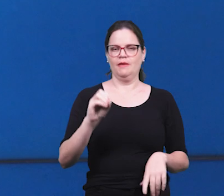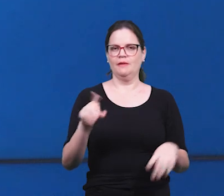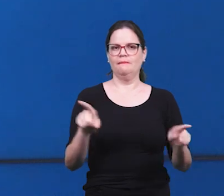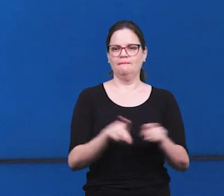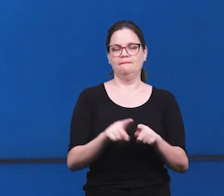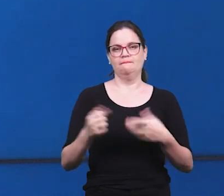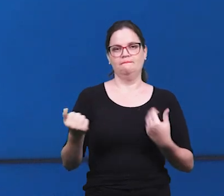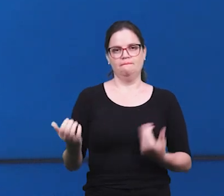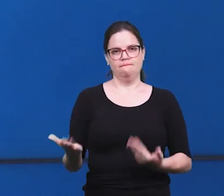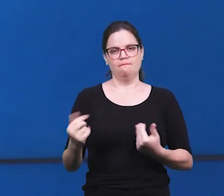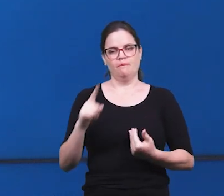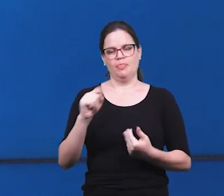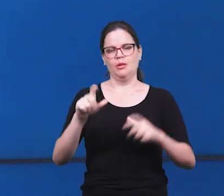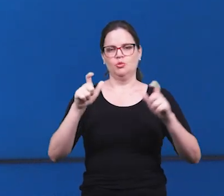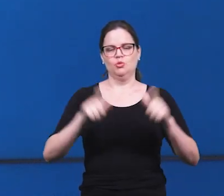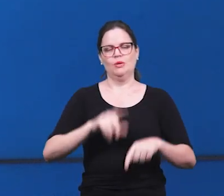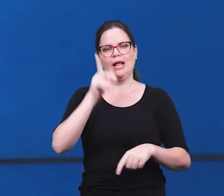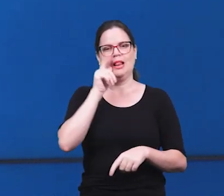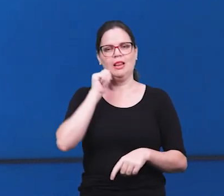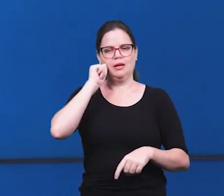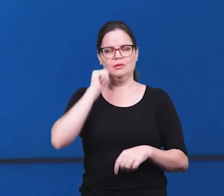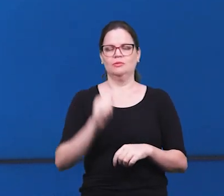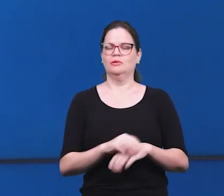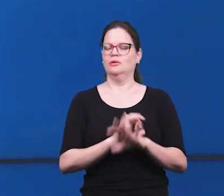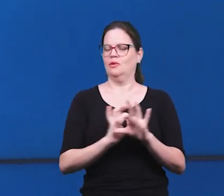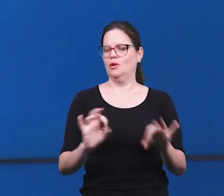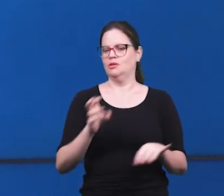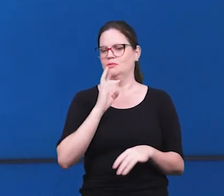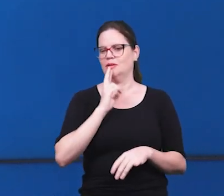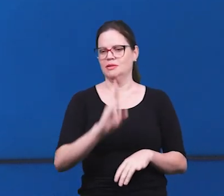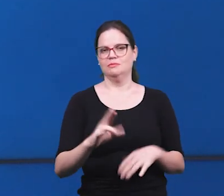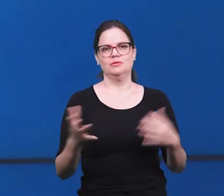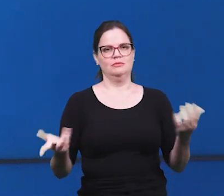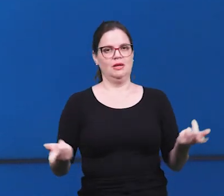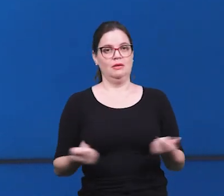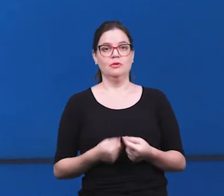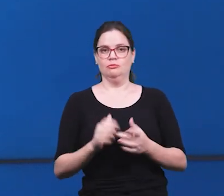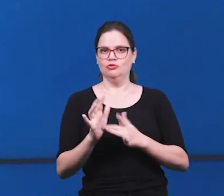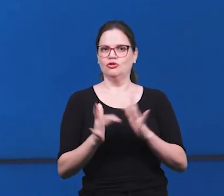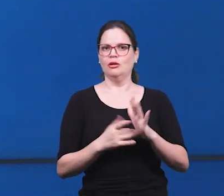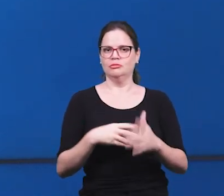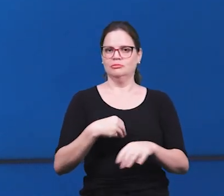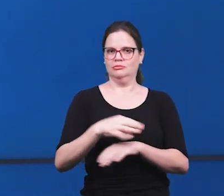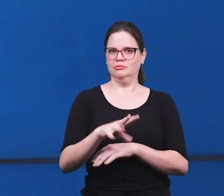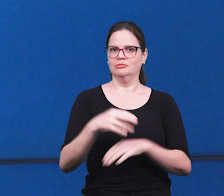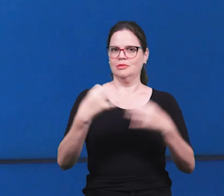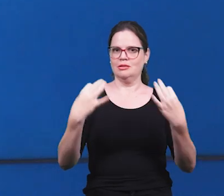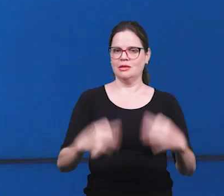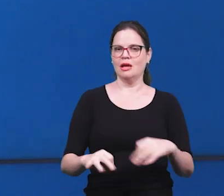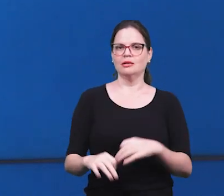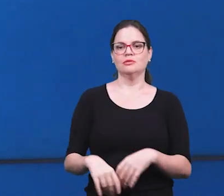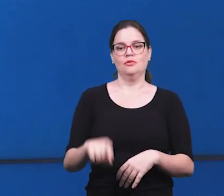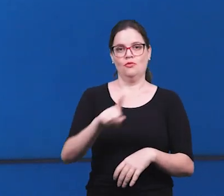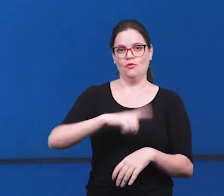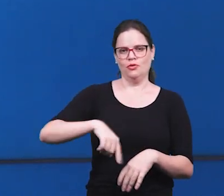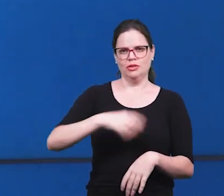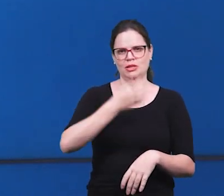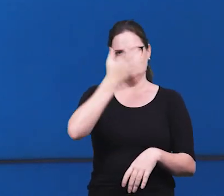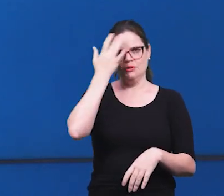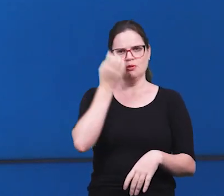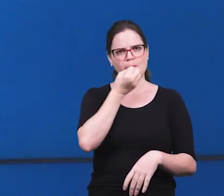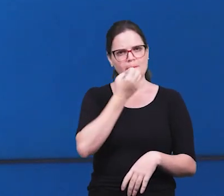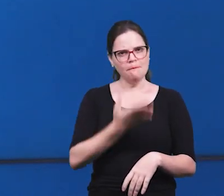Ilo. Ilo é o jovem lá de União dos Palmares. Ilo, que maravilha. Jesus disse isso mesmo, que as pessoas que são